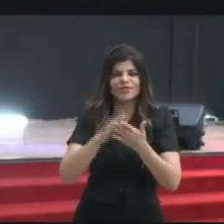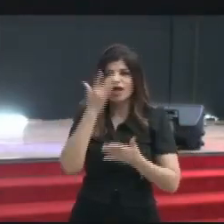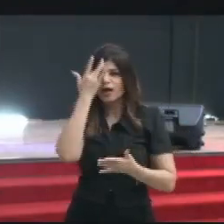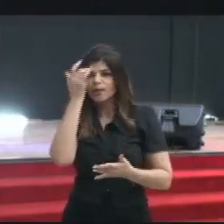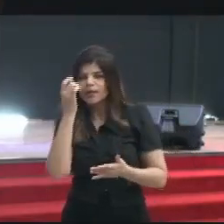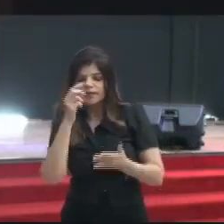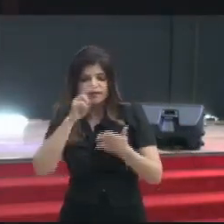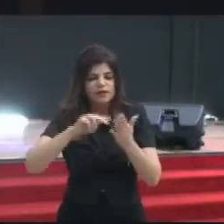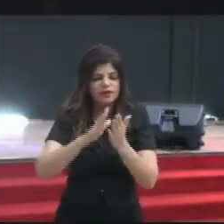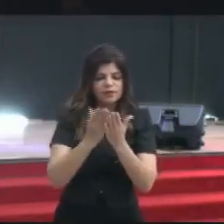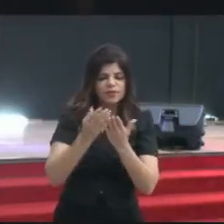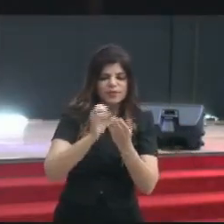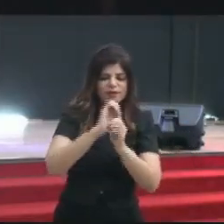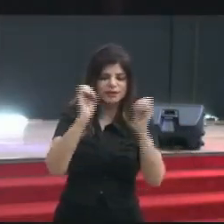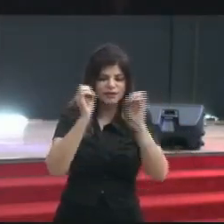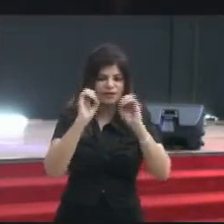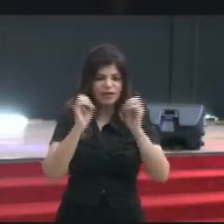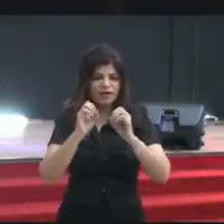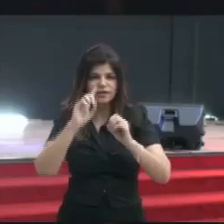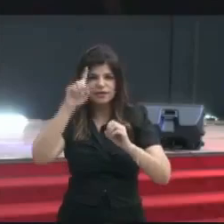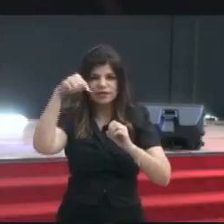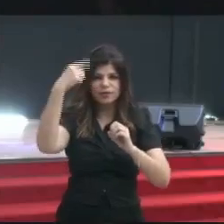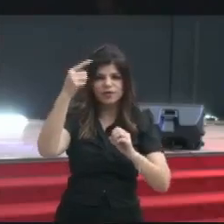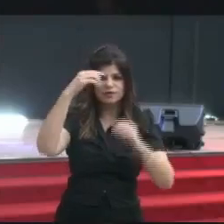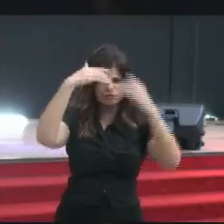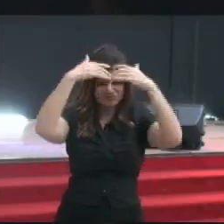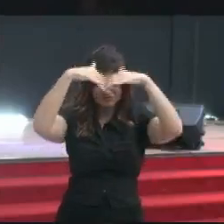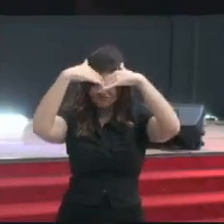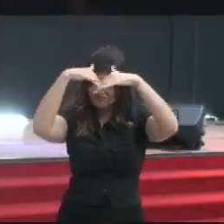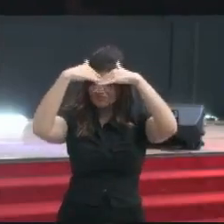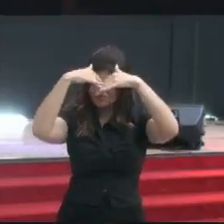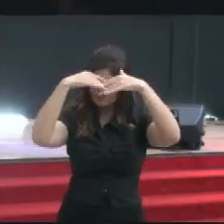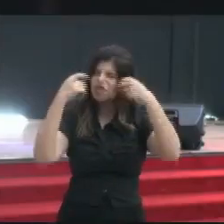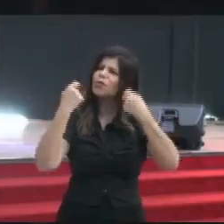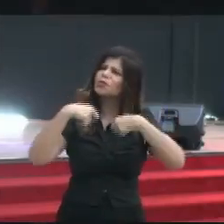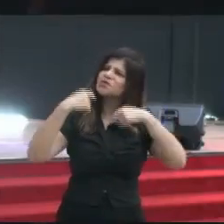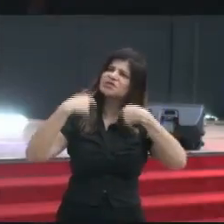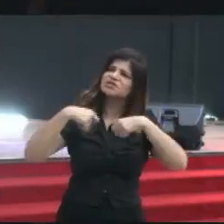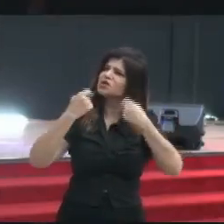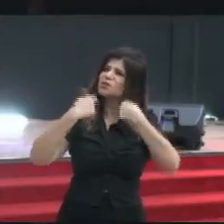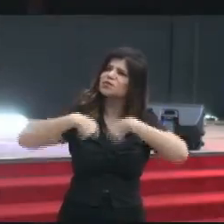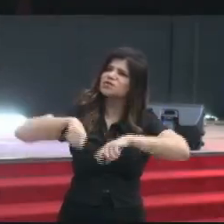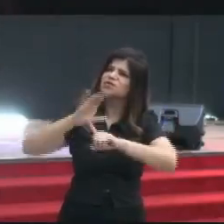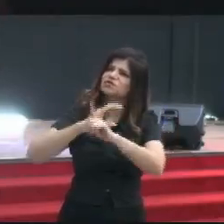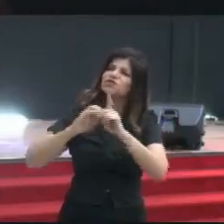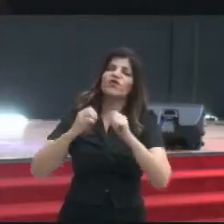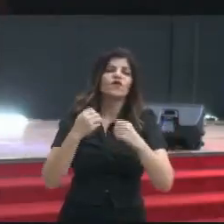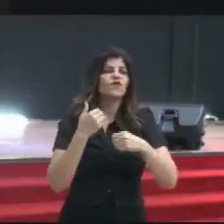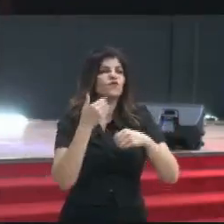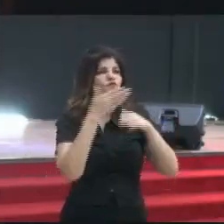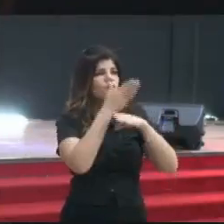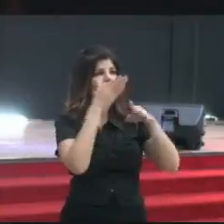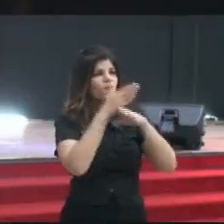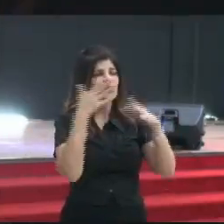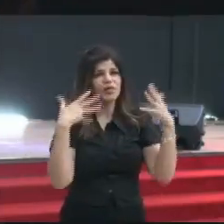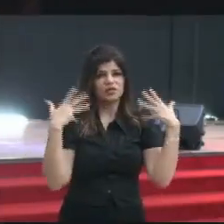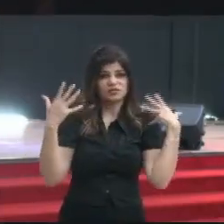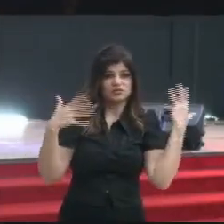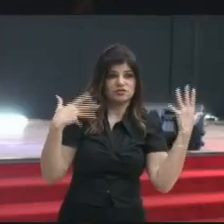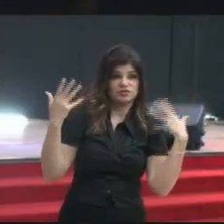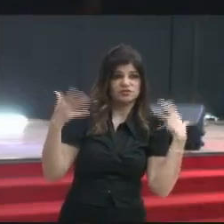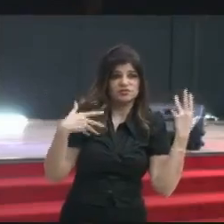lê a Bíblia. Depois você racionaliza e diz, eu não preciso ir no culto, eu posso passear no shopping, eu posso fazer outra